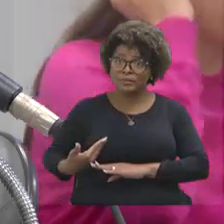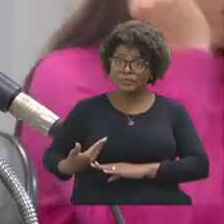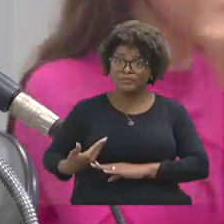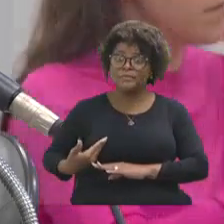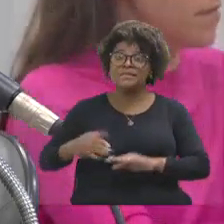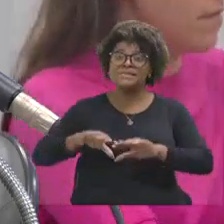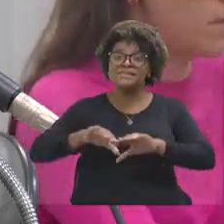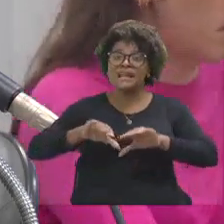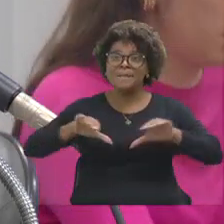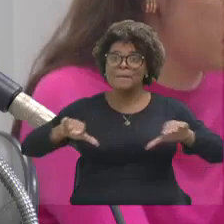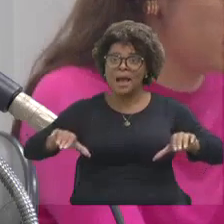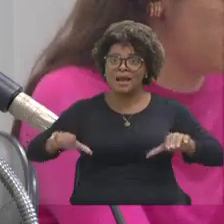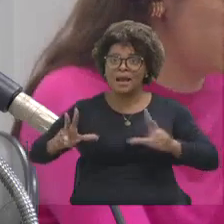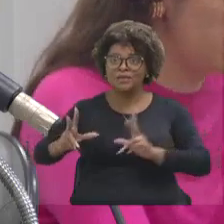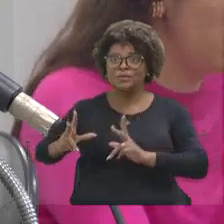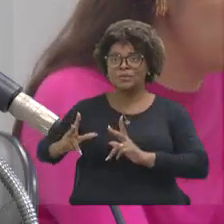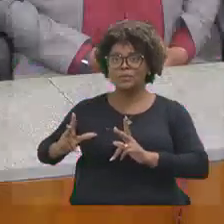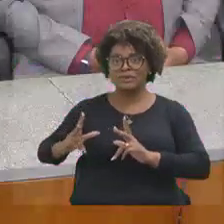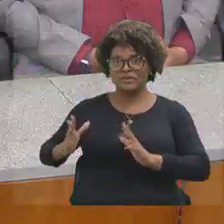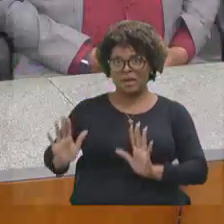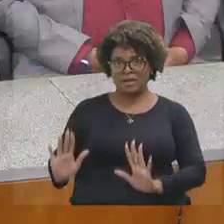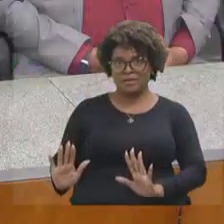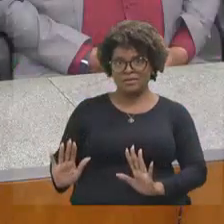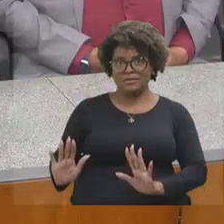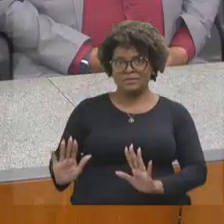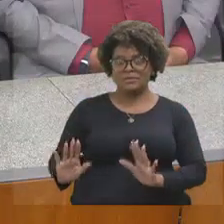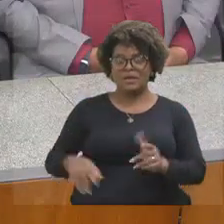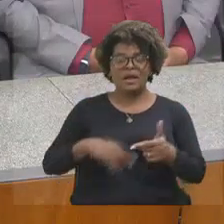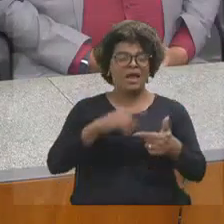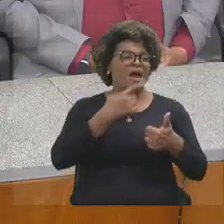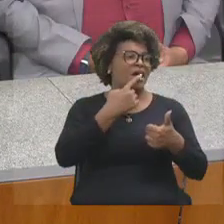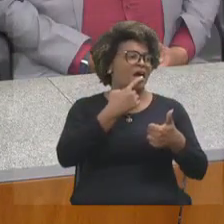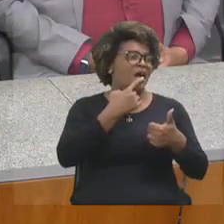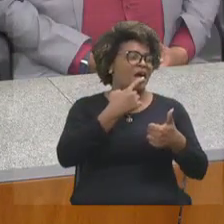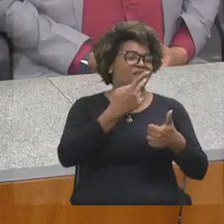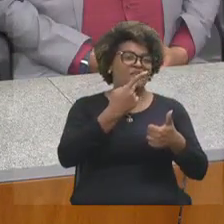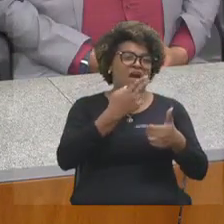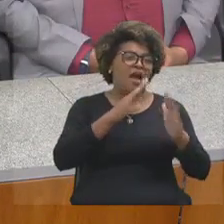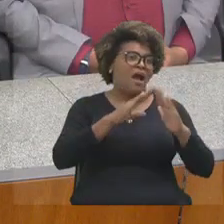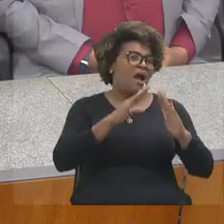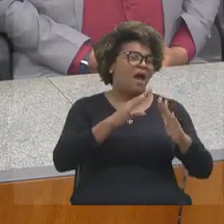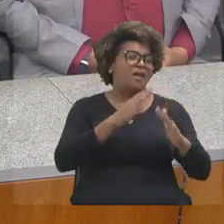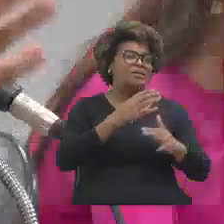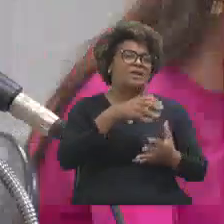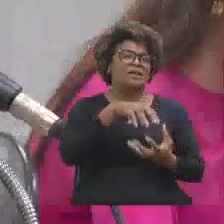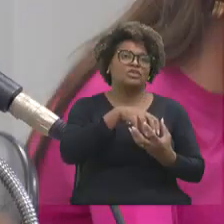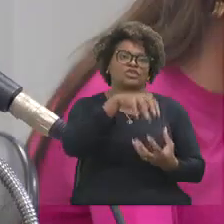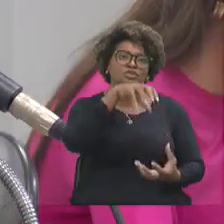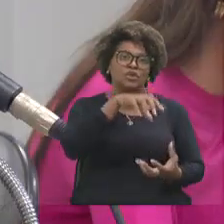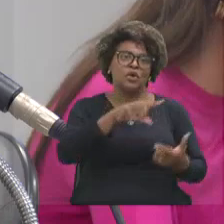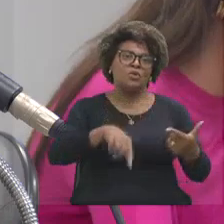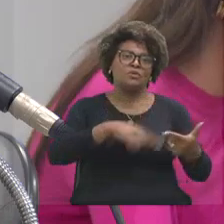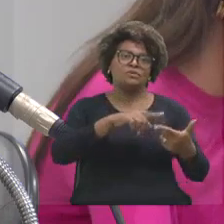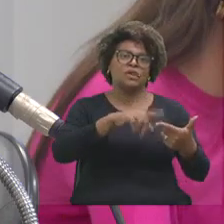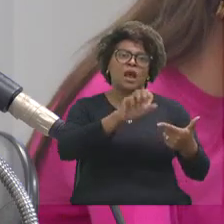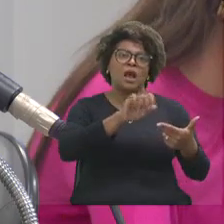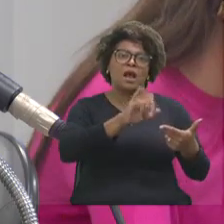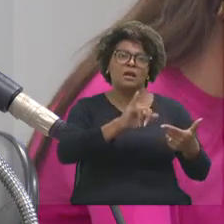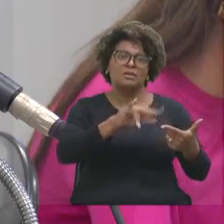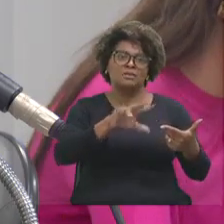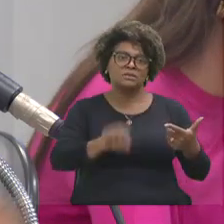privado então falando de casa de idosos tão falando de asilos estamos falando aí é de rapaz